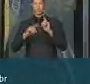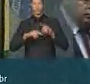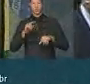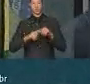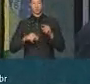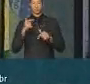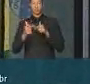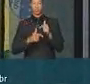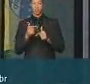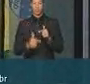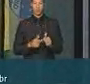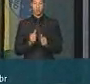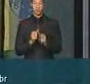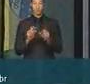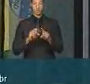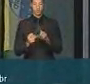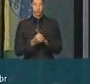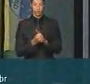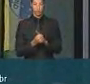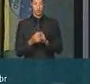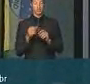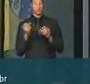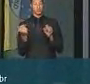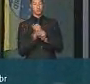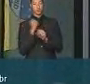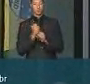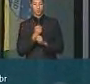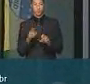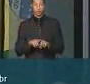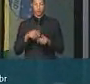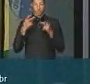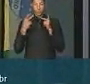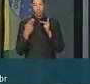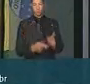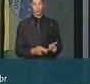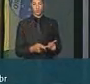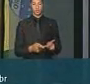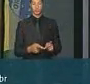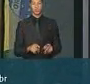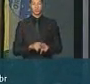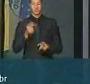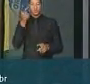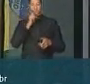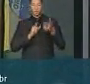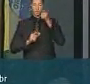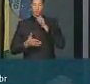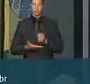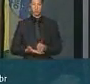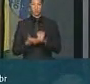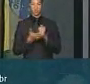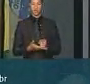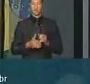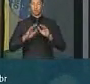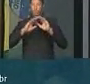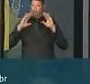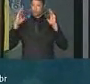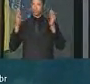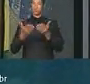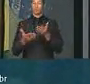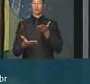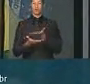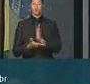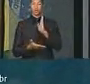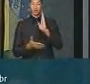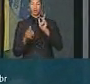trabalhando a matéria com a sociedade construindo um projeto que ganhe o apoiamento da maioria e